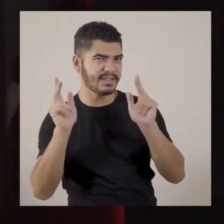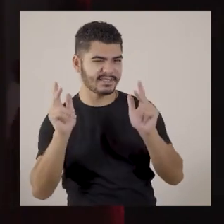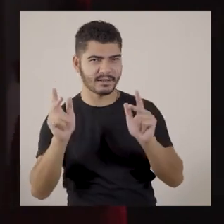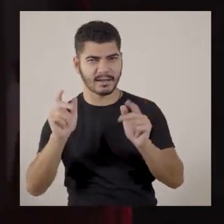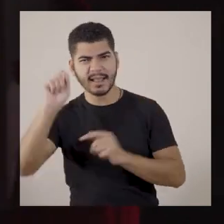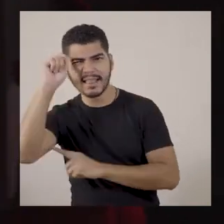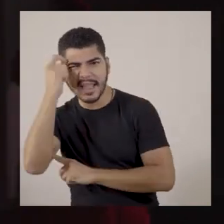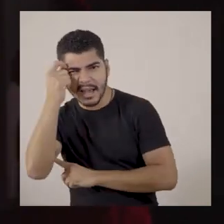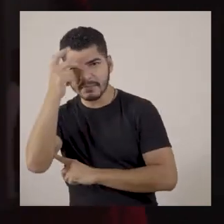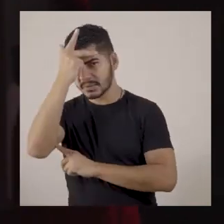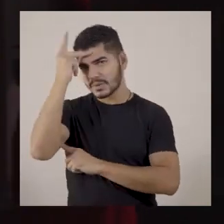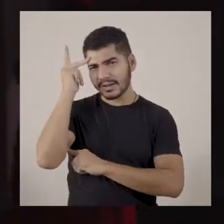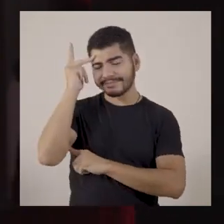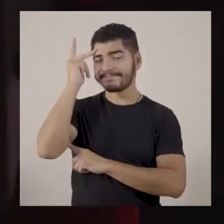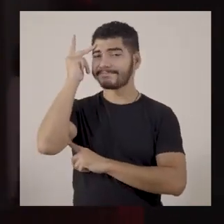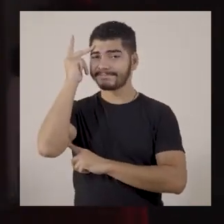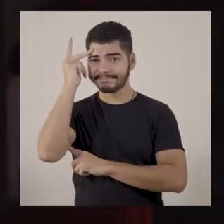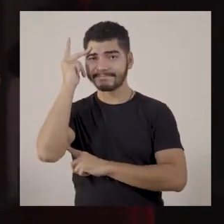Diversão pra negro?